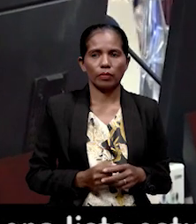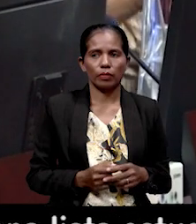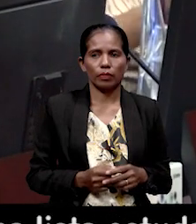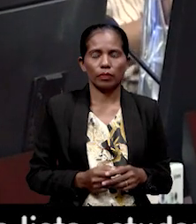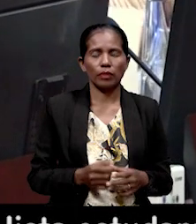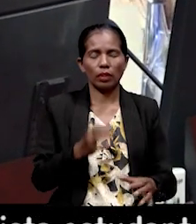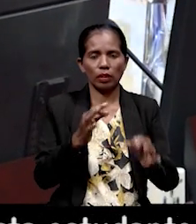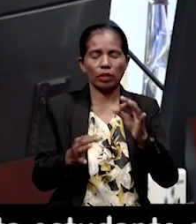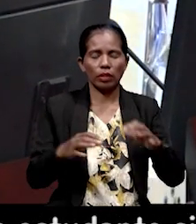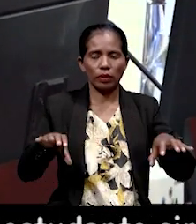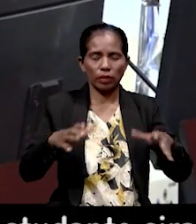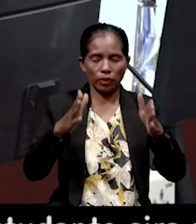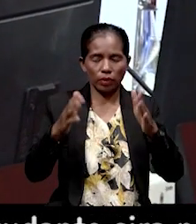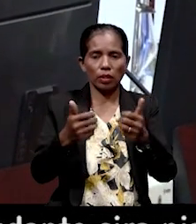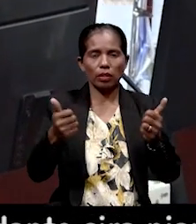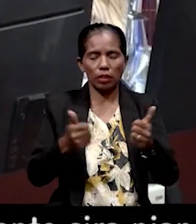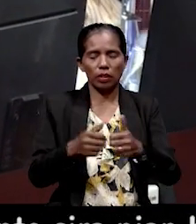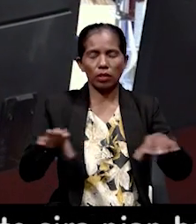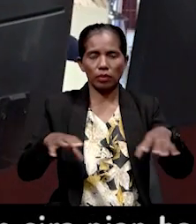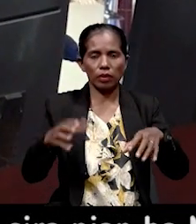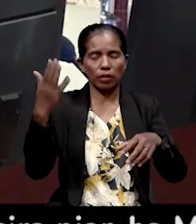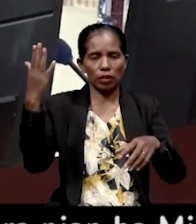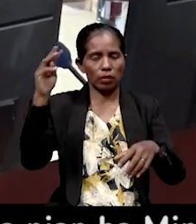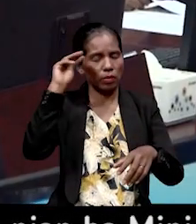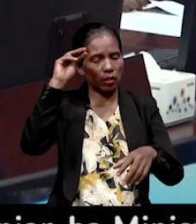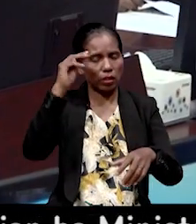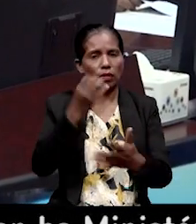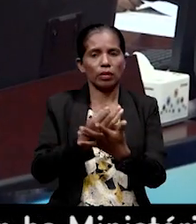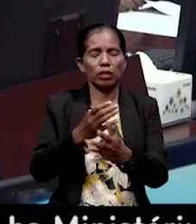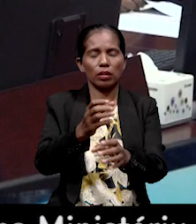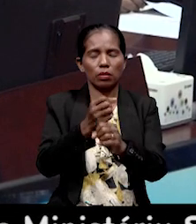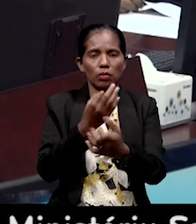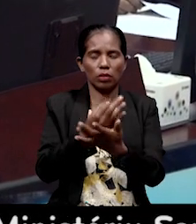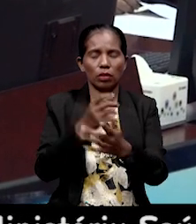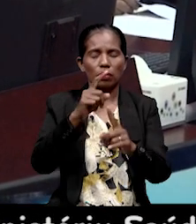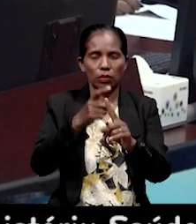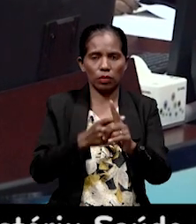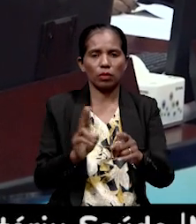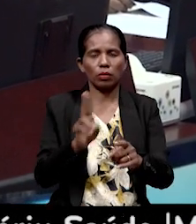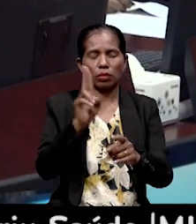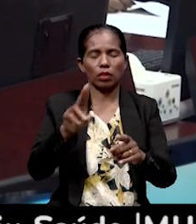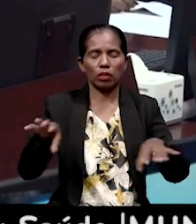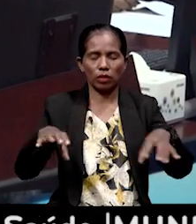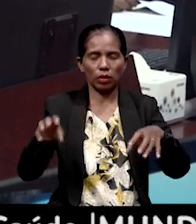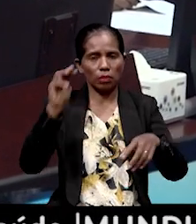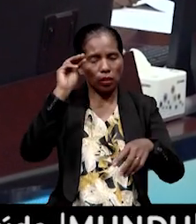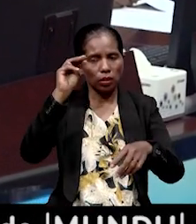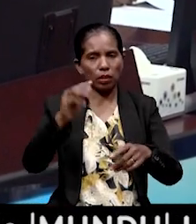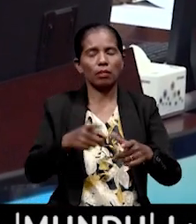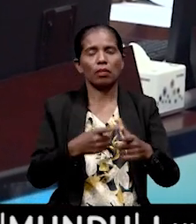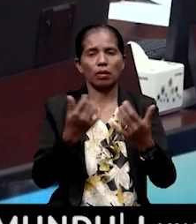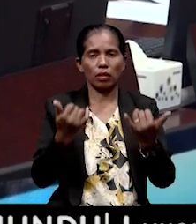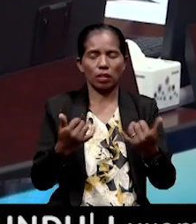Mas que funcionário no agente sira nebe serviço e Ministério Finanças simu salário cada fulan ou de executa serviço Ministério União nebe